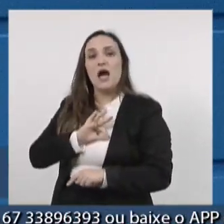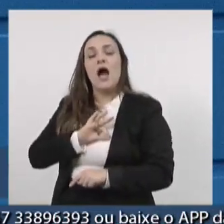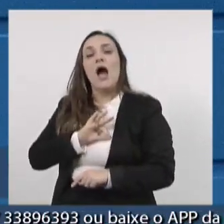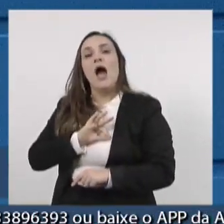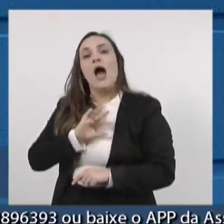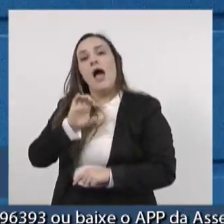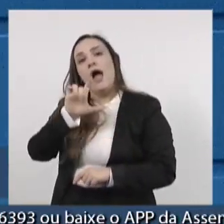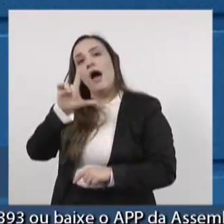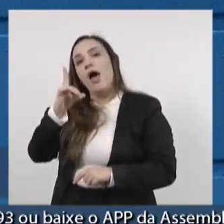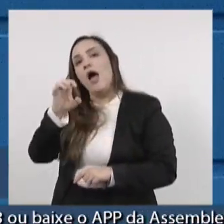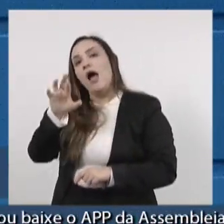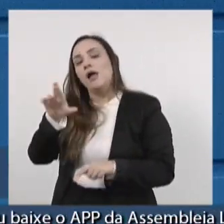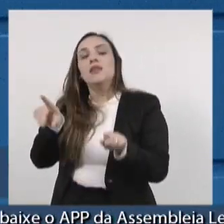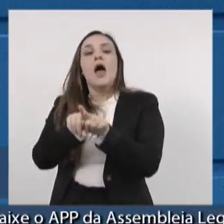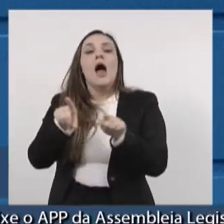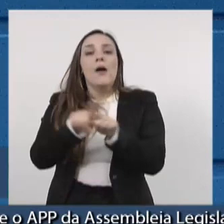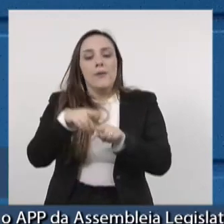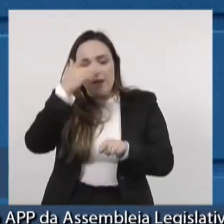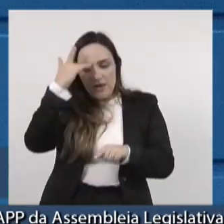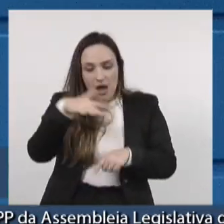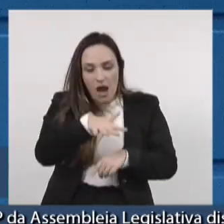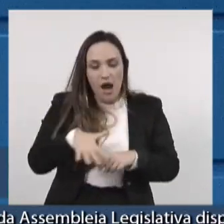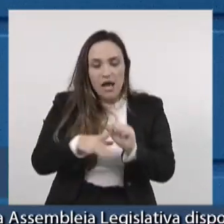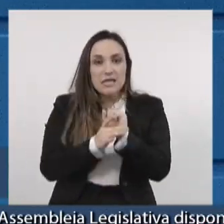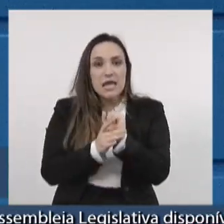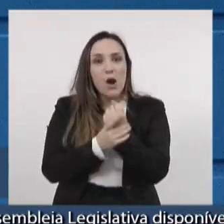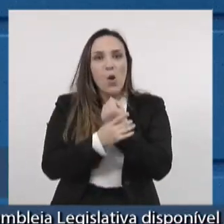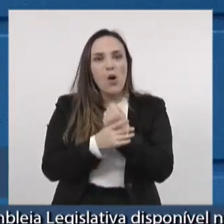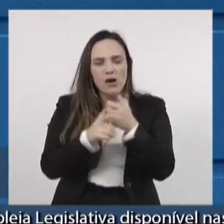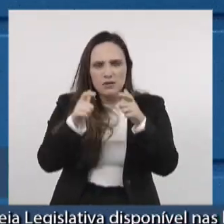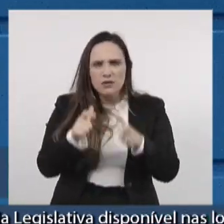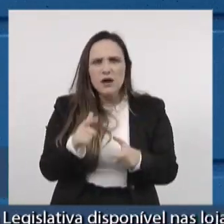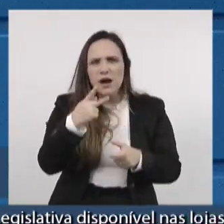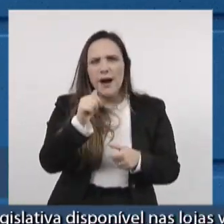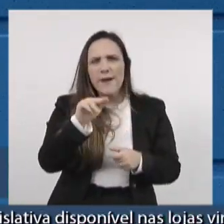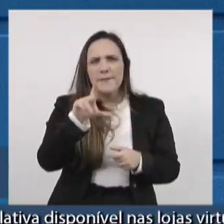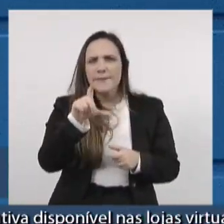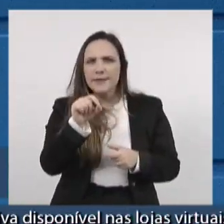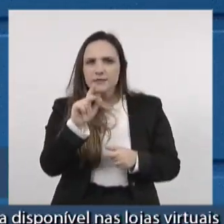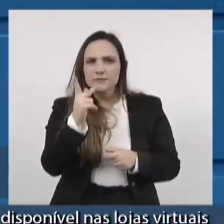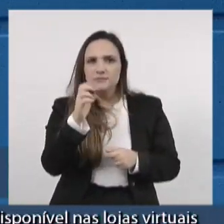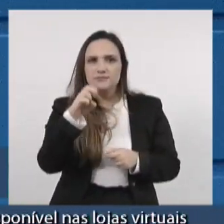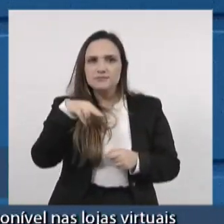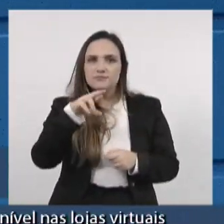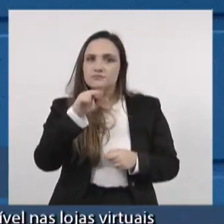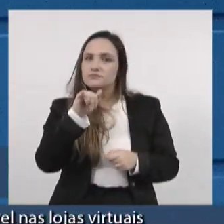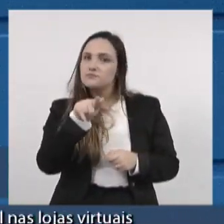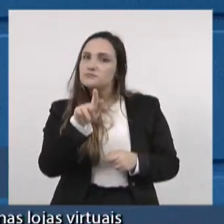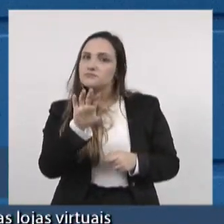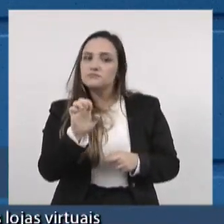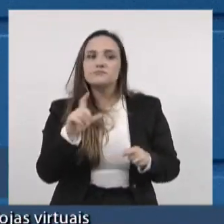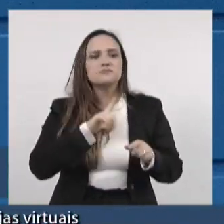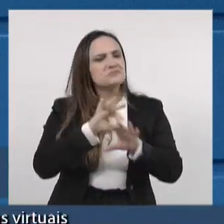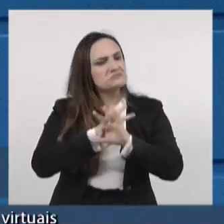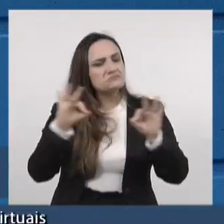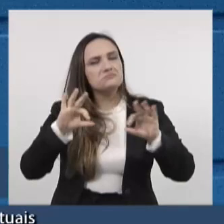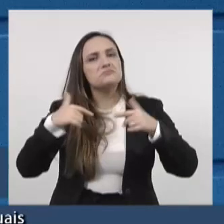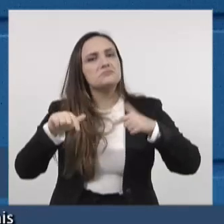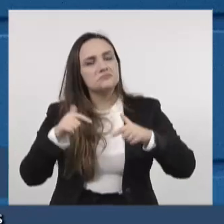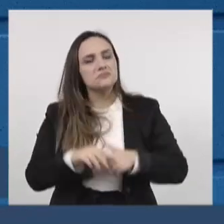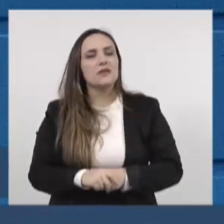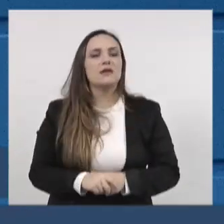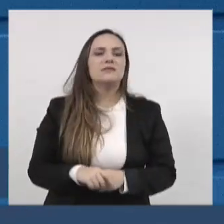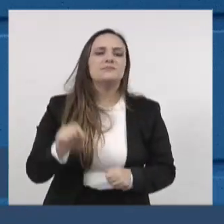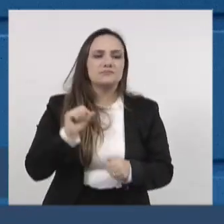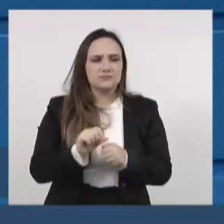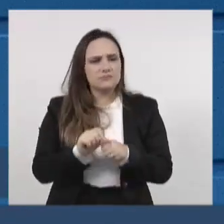Moreira, e ao segurança do local, o senhor Paulo Henrique Pereira, como forma de reconhecimento aos relevantes serviços prestados e